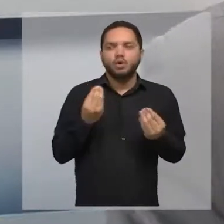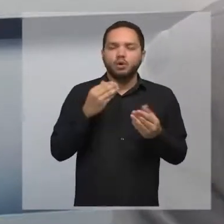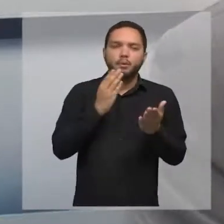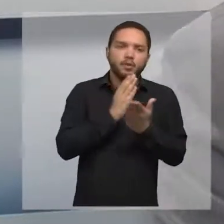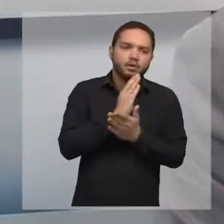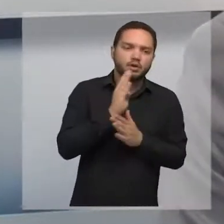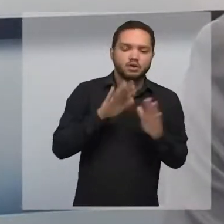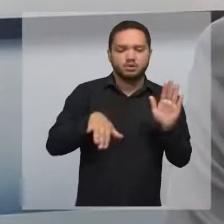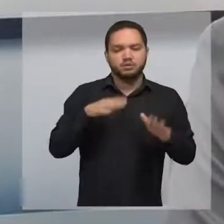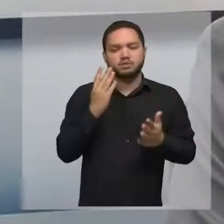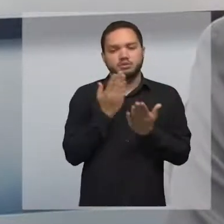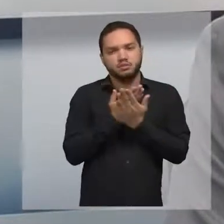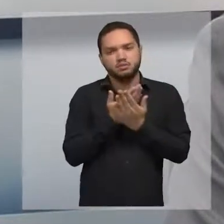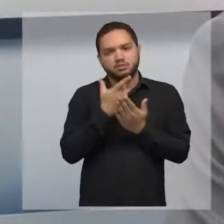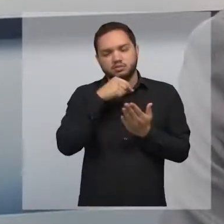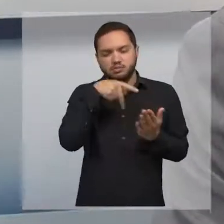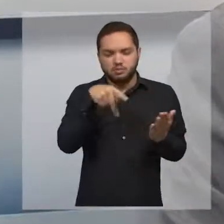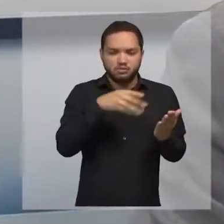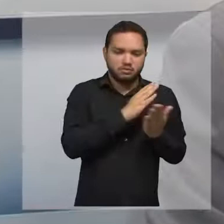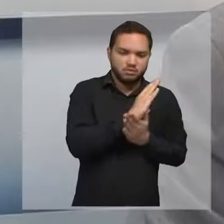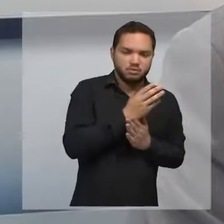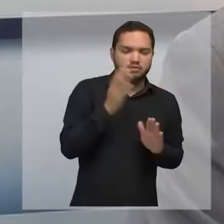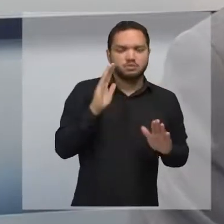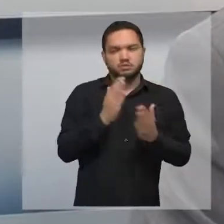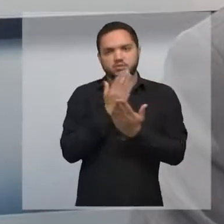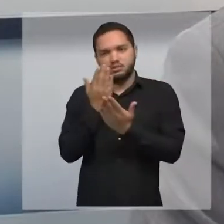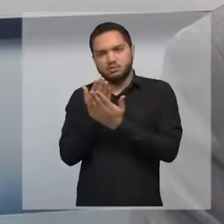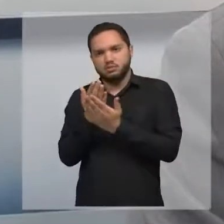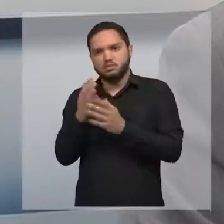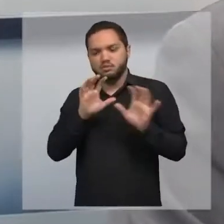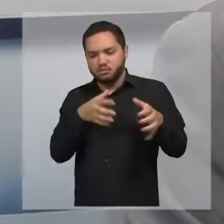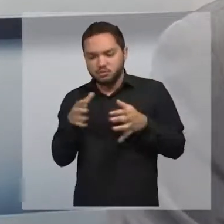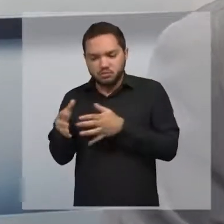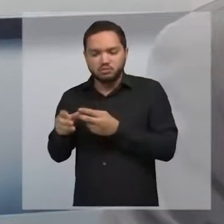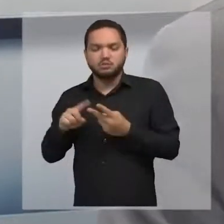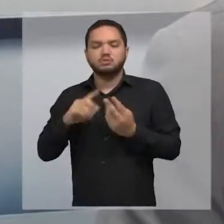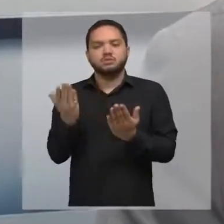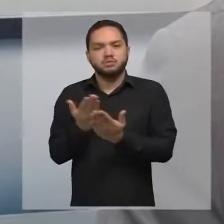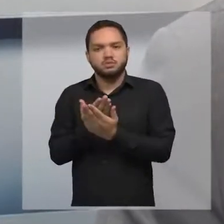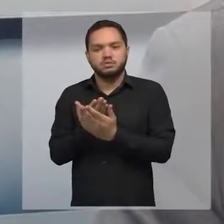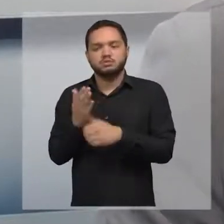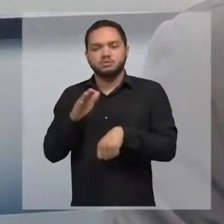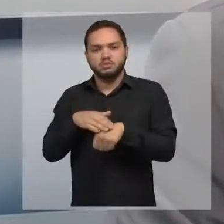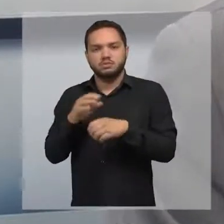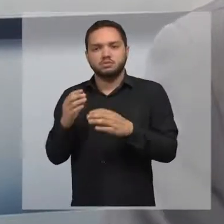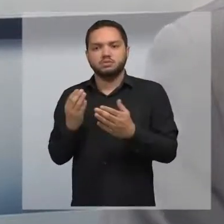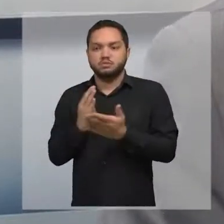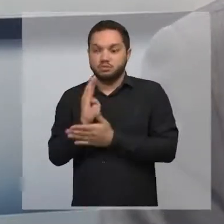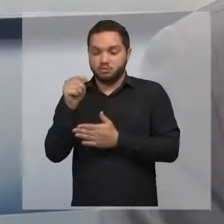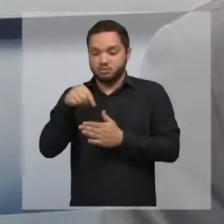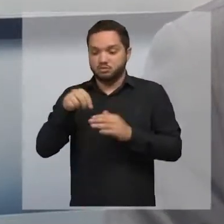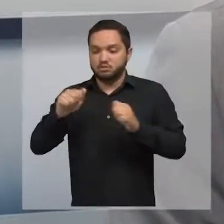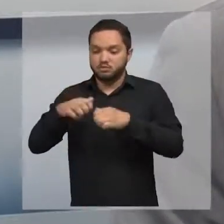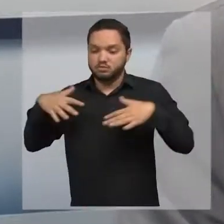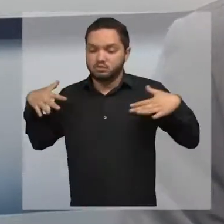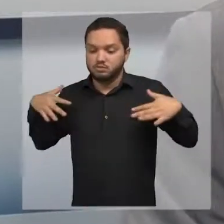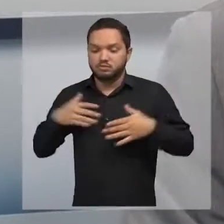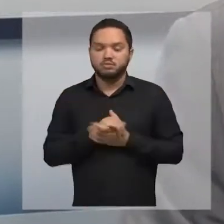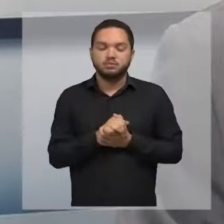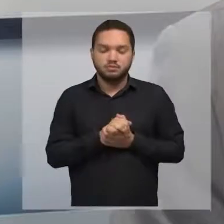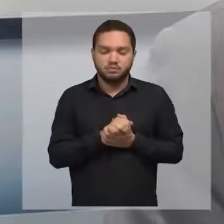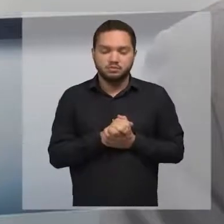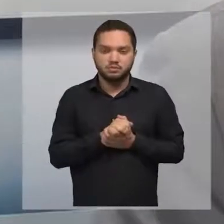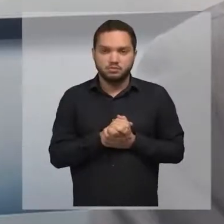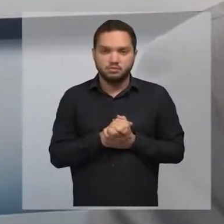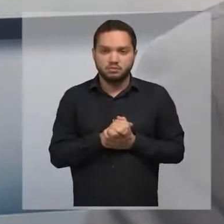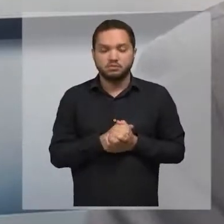de deliberar. Existem requerimentos deliberados pela presidência, existem requerimentos pelas comissões e existem requerimentos que são deliberados pelo plenário. E